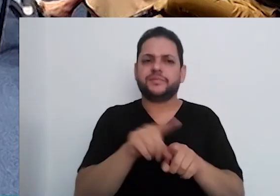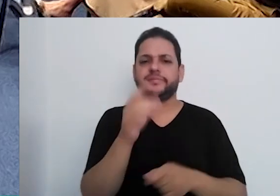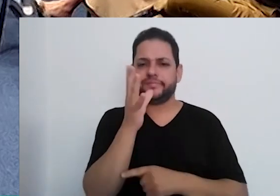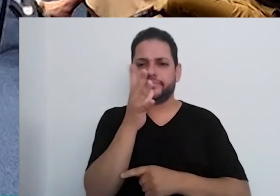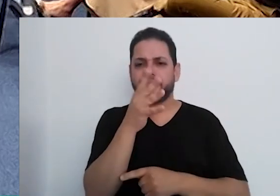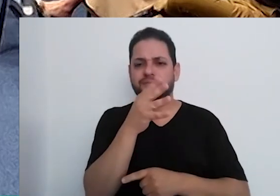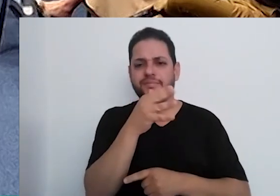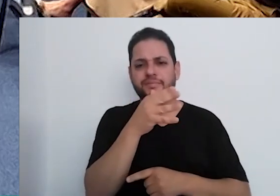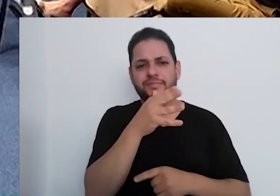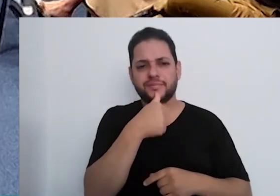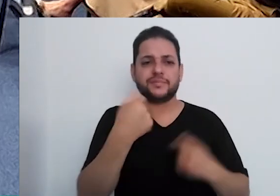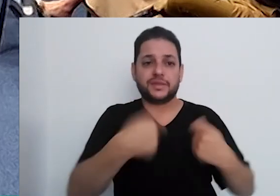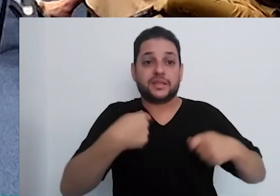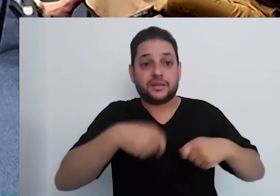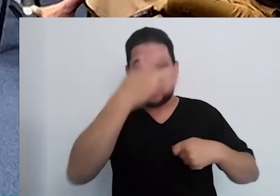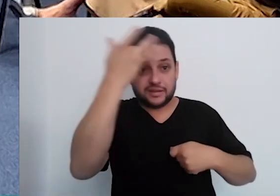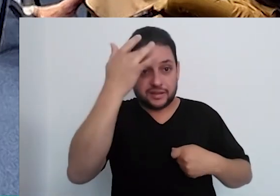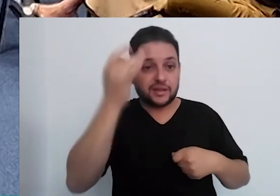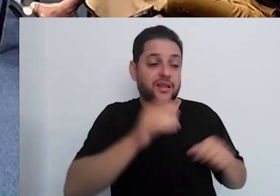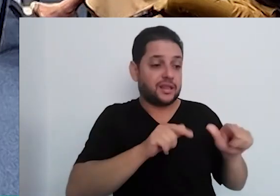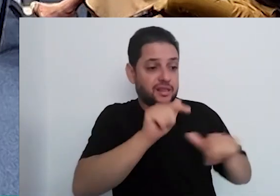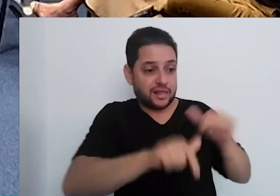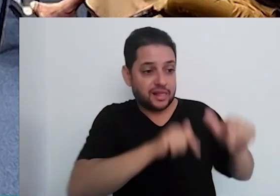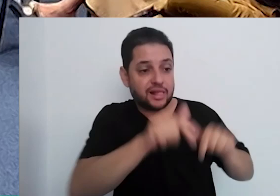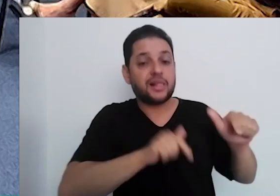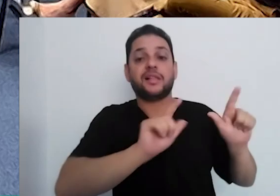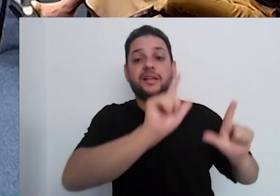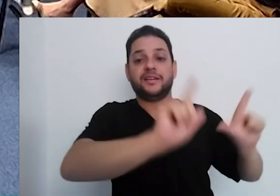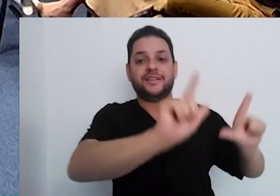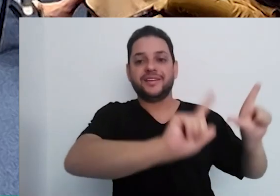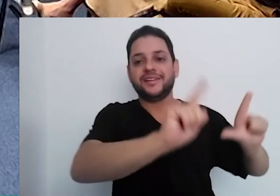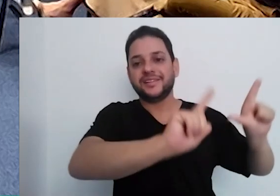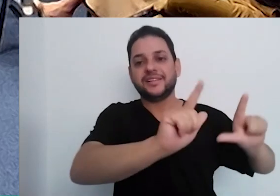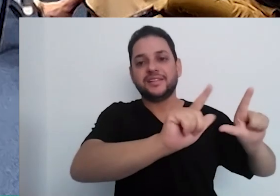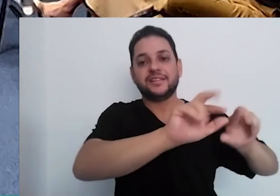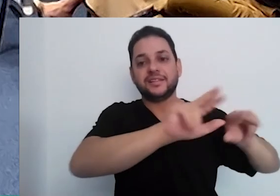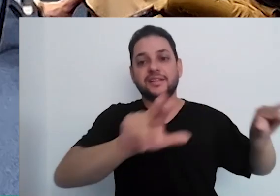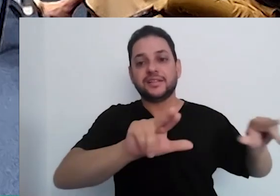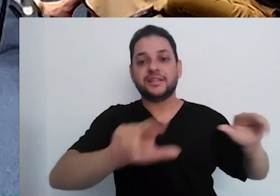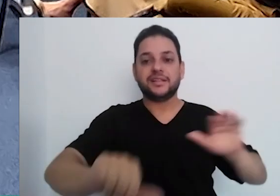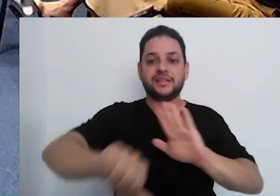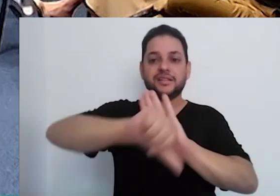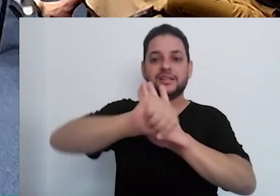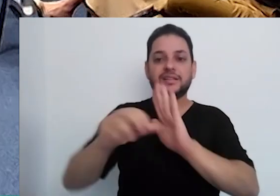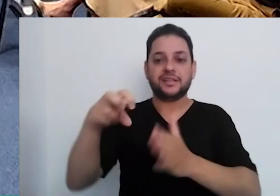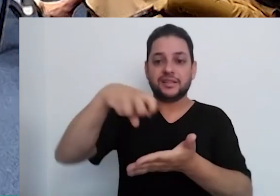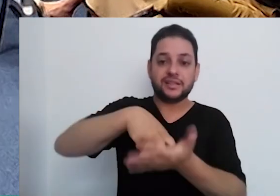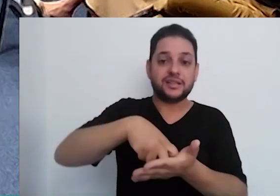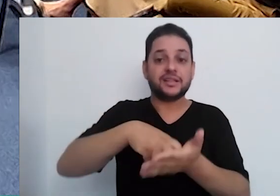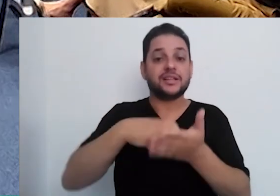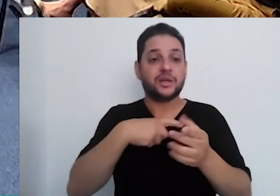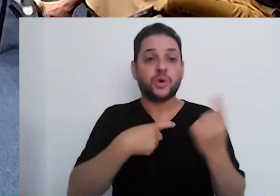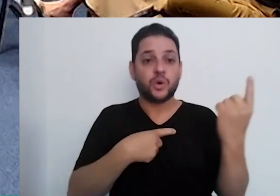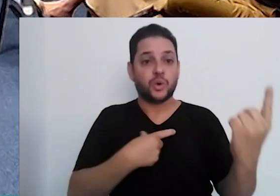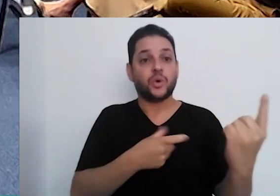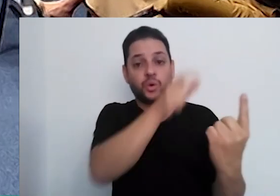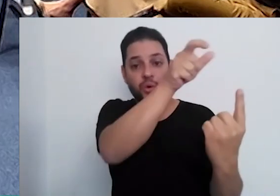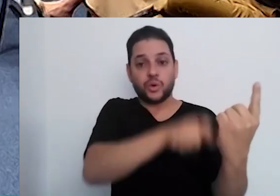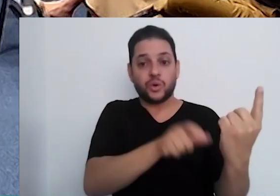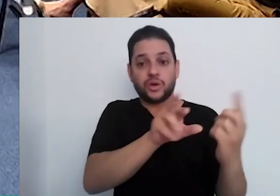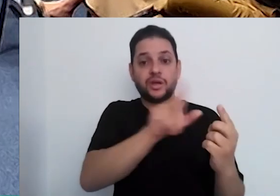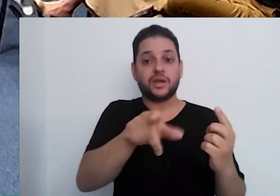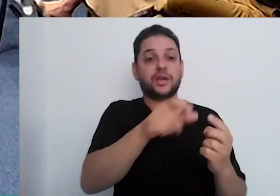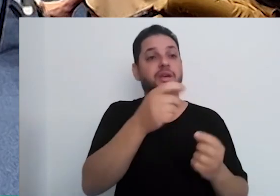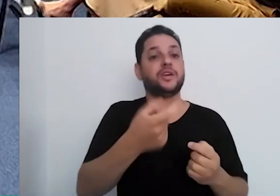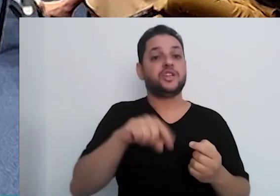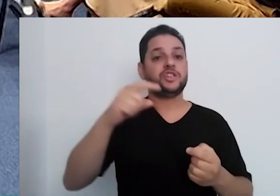roteiristas que fazem trabalham com televisão e tal mas no creme Castiga em que a gente falava de um caso diferente em cada episódio